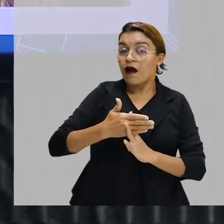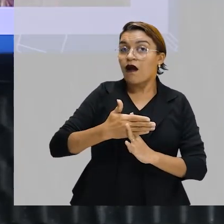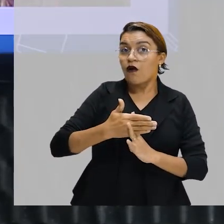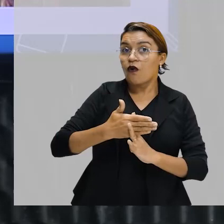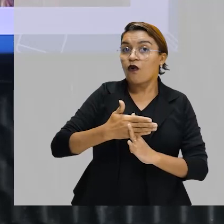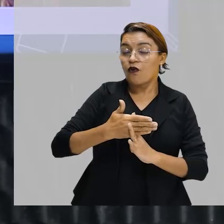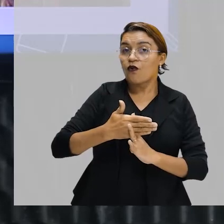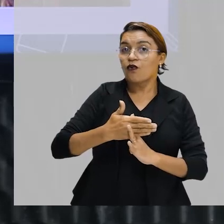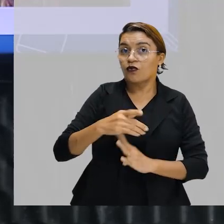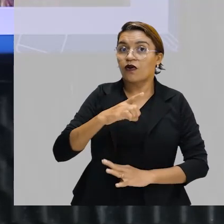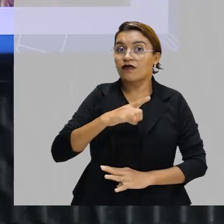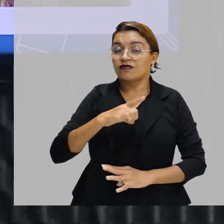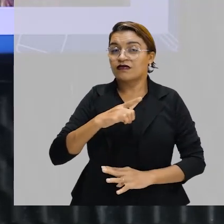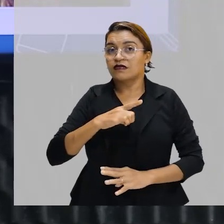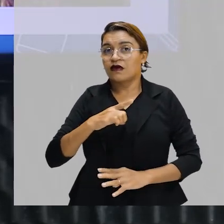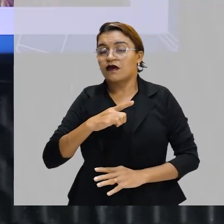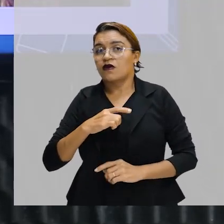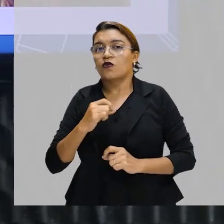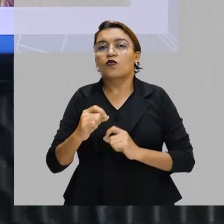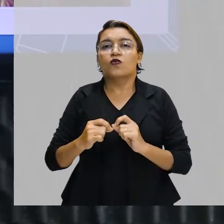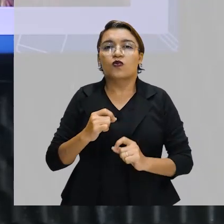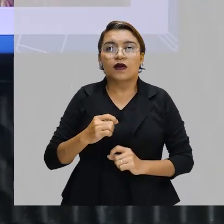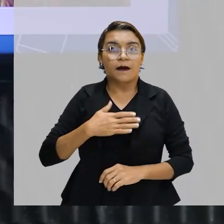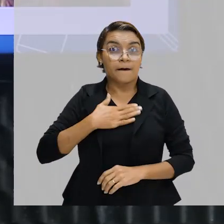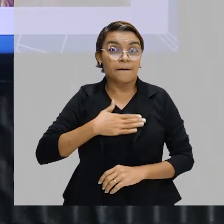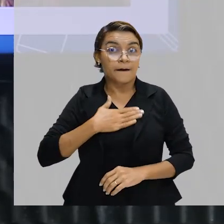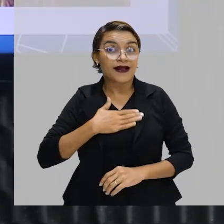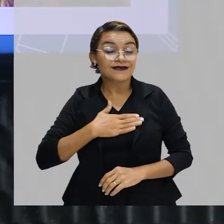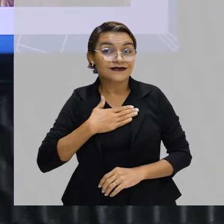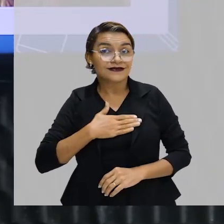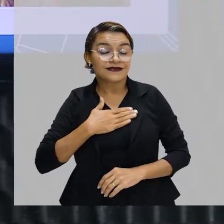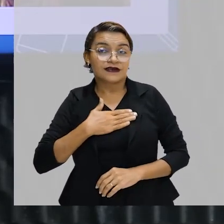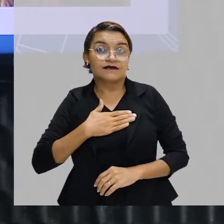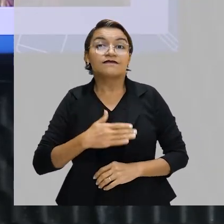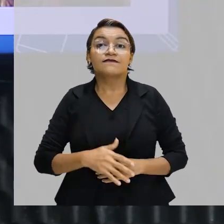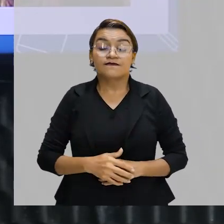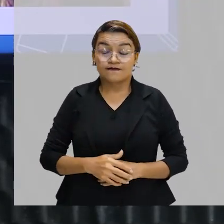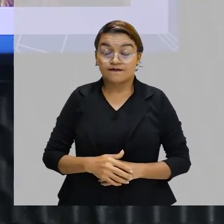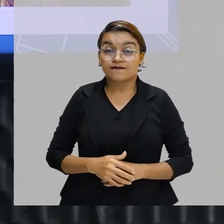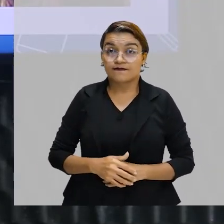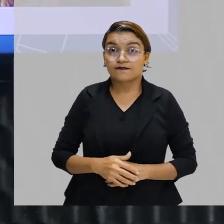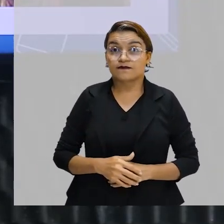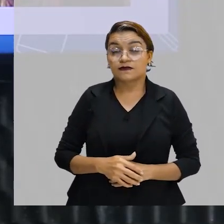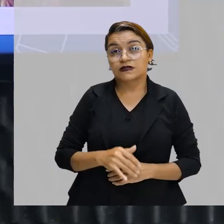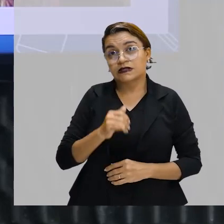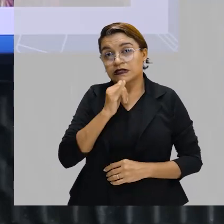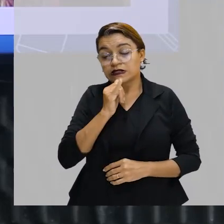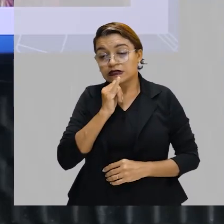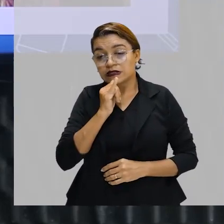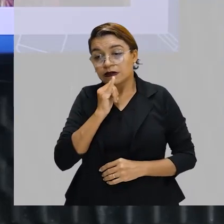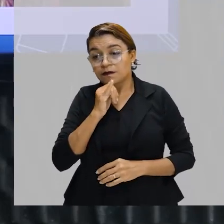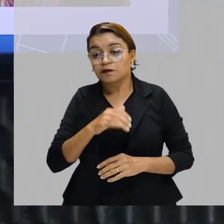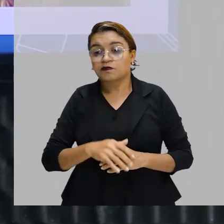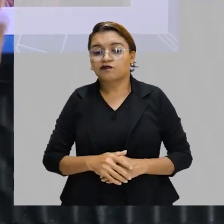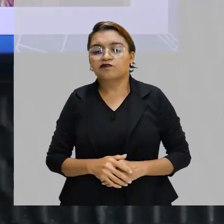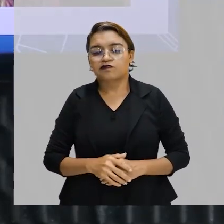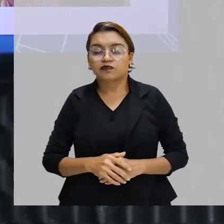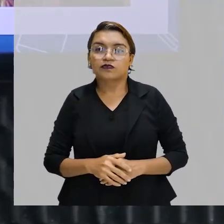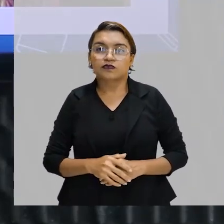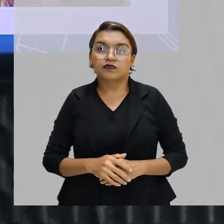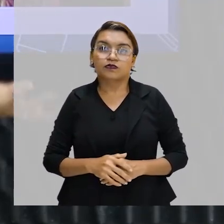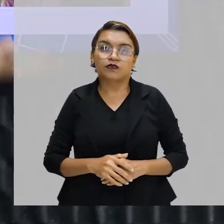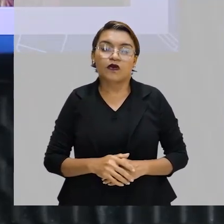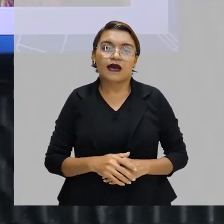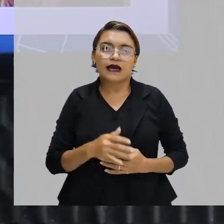entre os prazeres da carne, olha o carnaval chegando aí, toma cuidado com isso, e uma vida próxima de